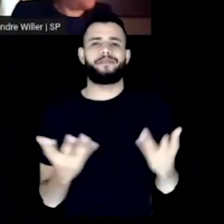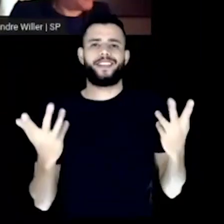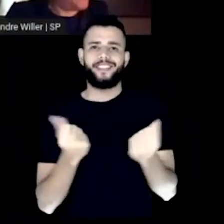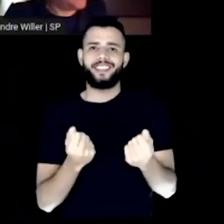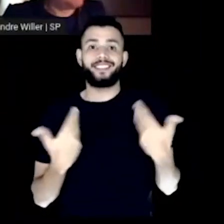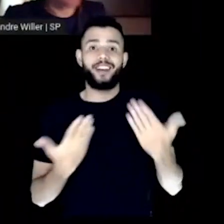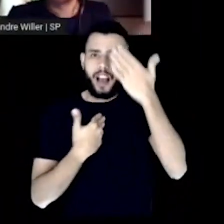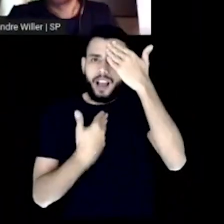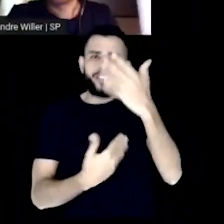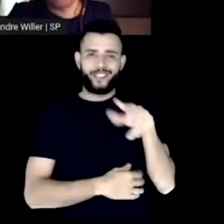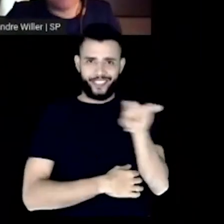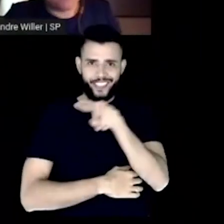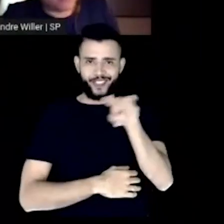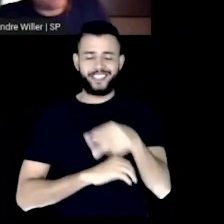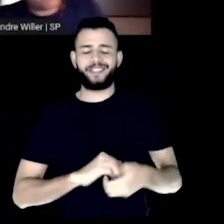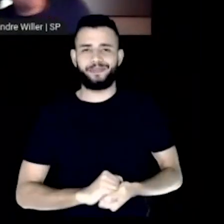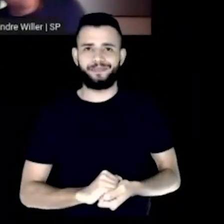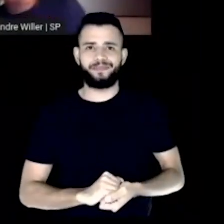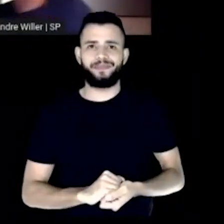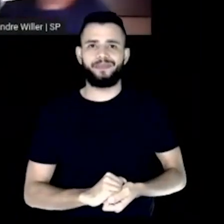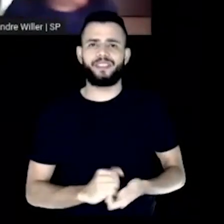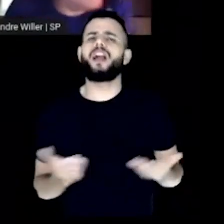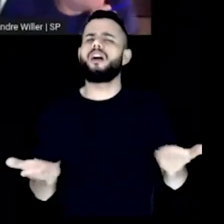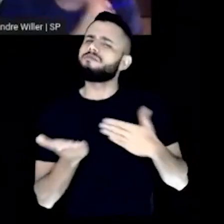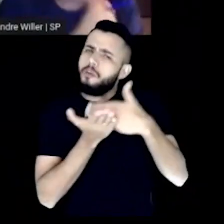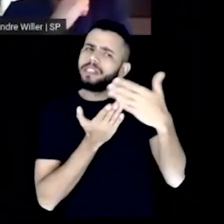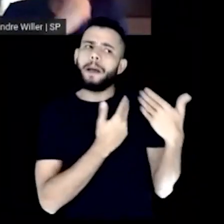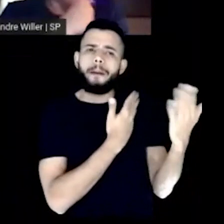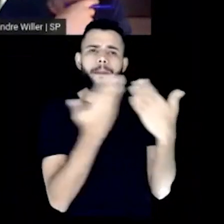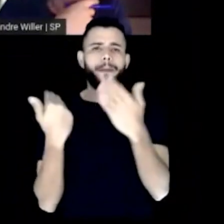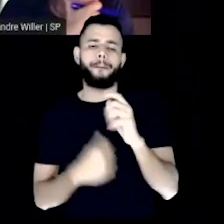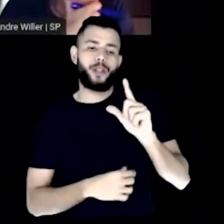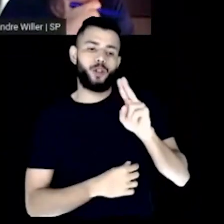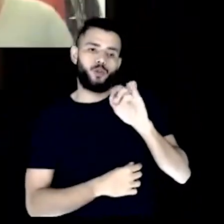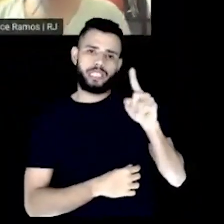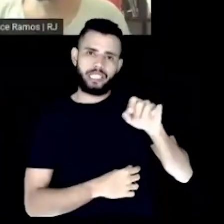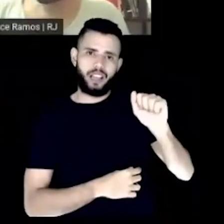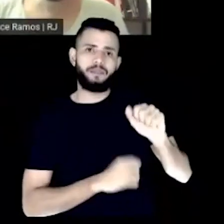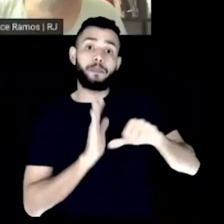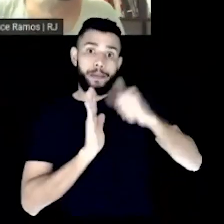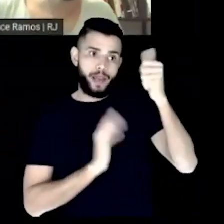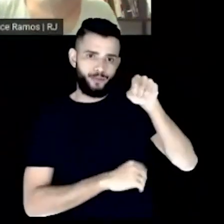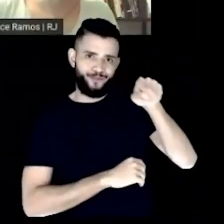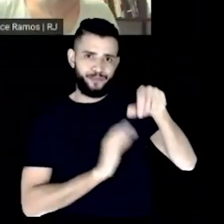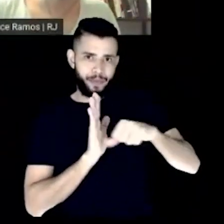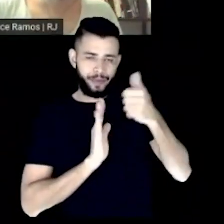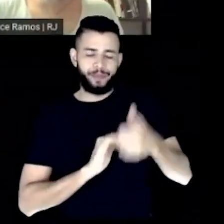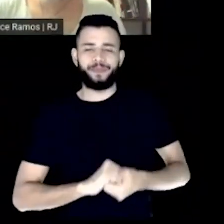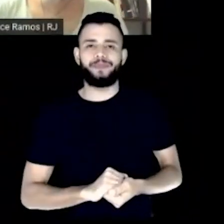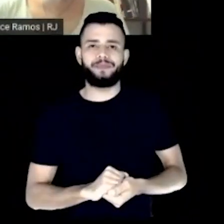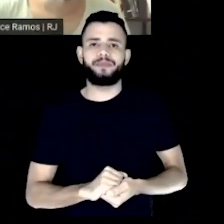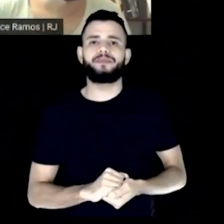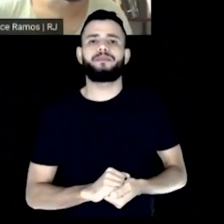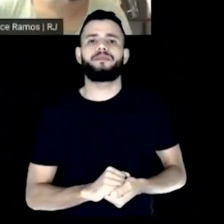Perfeito, maravilha. Mais uma vez agradeço a vocês dois. Bom, vamos começar o bate-papo. Luísa, vou começar